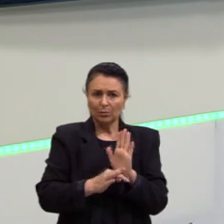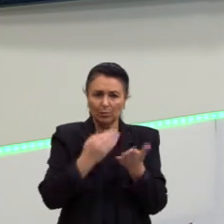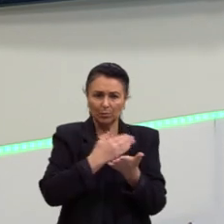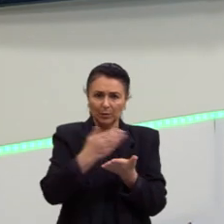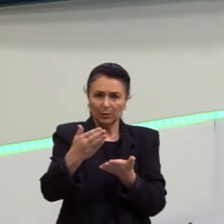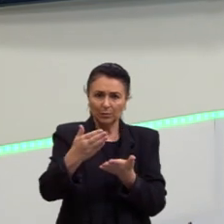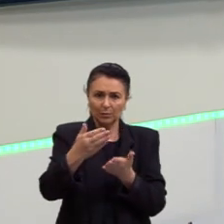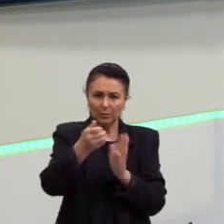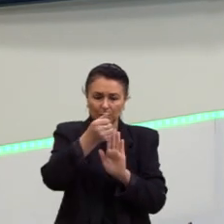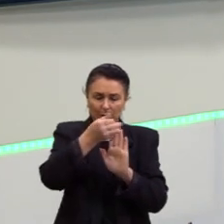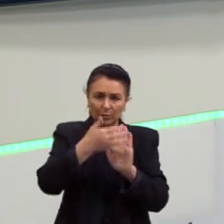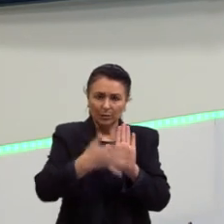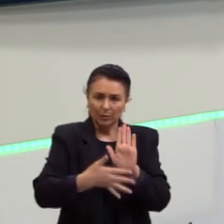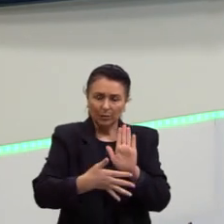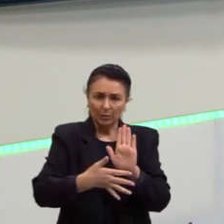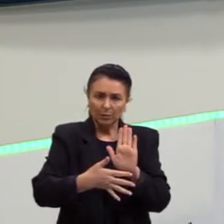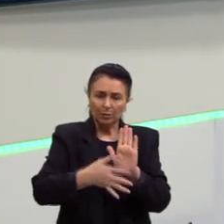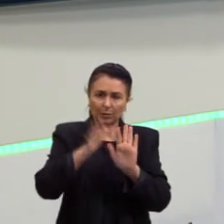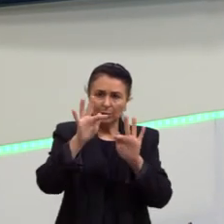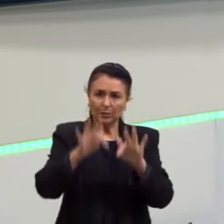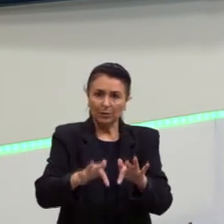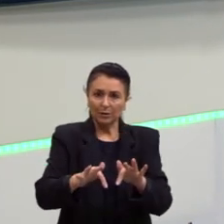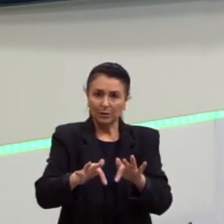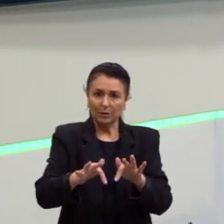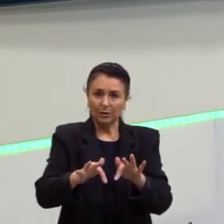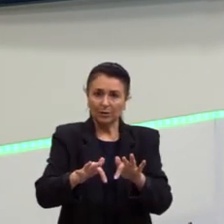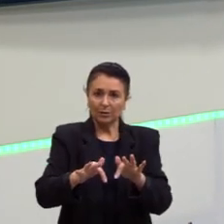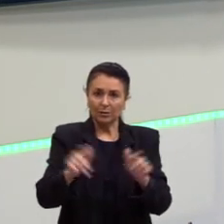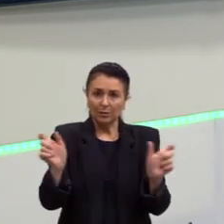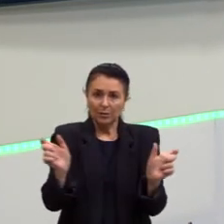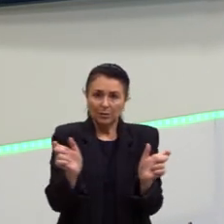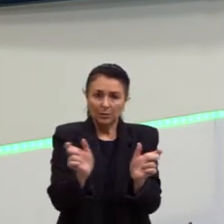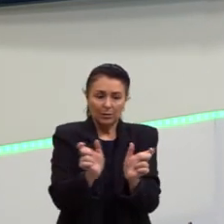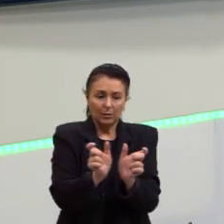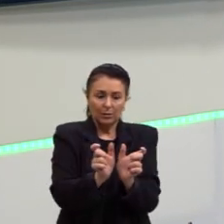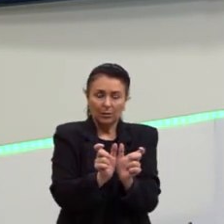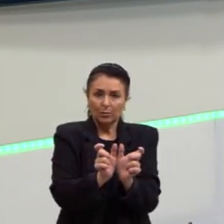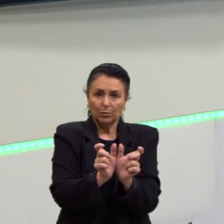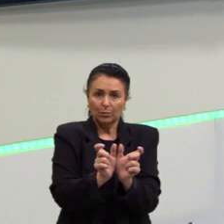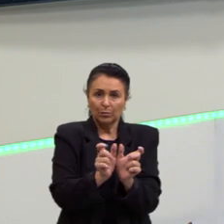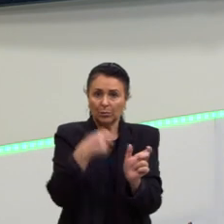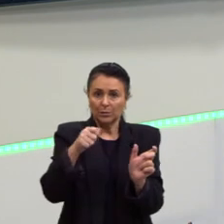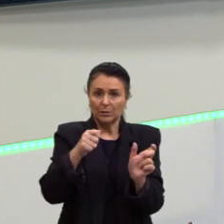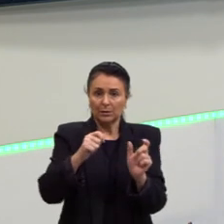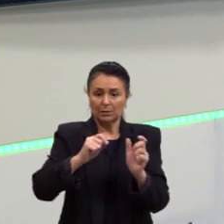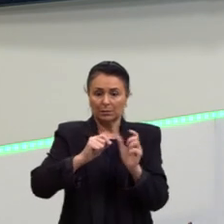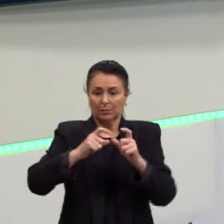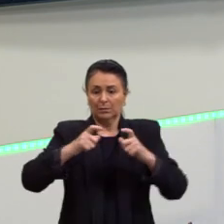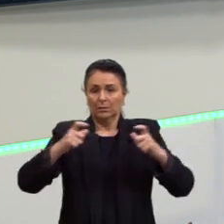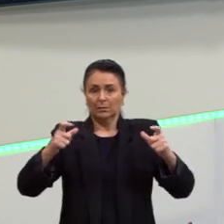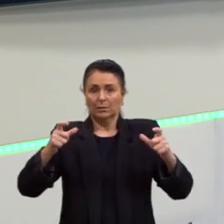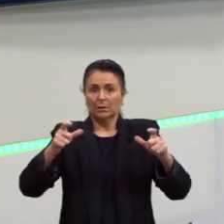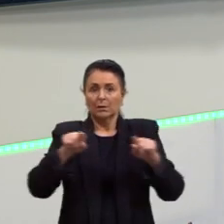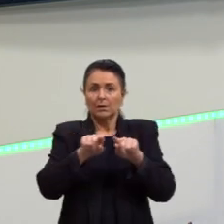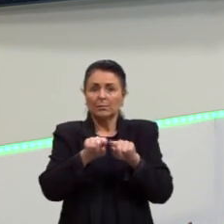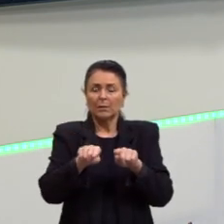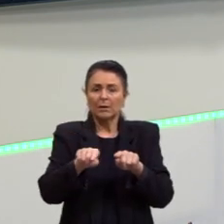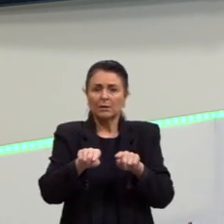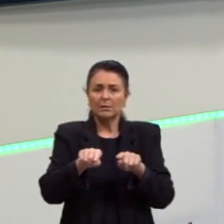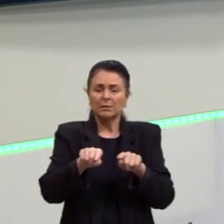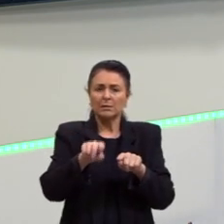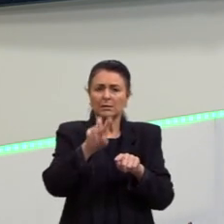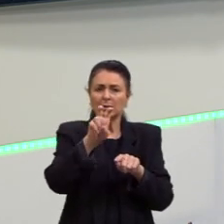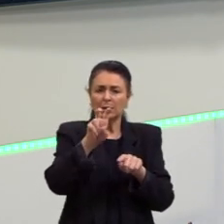o período não pode ser longo dessa maneira imagina um período de cinco linhas isso fica confuso a